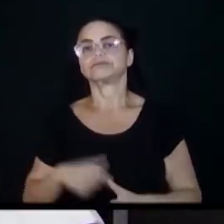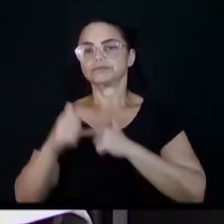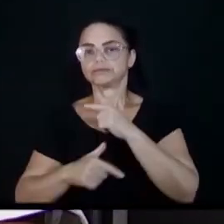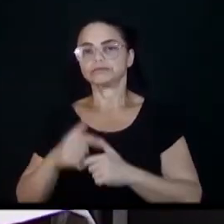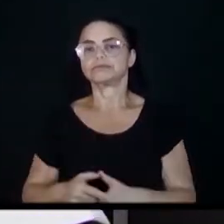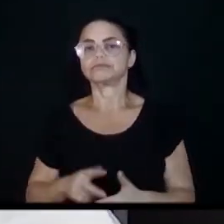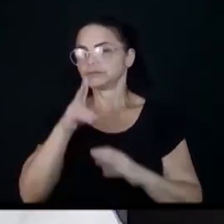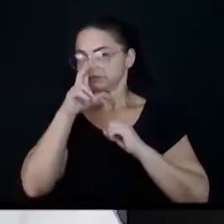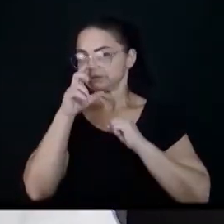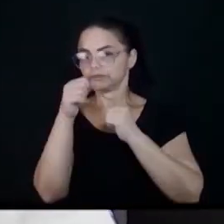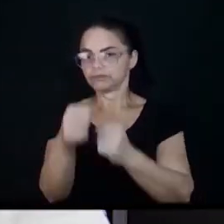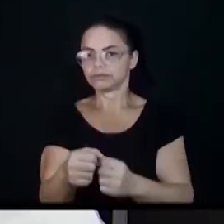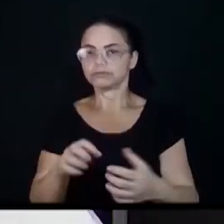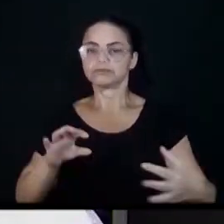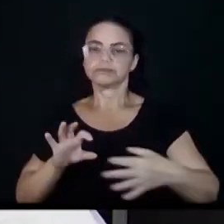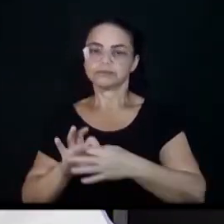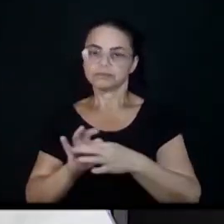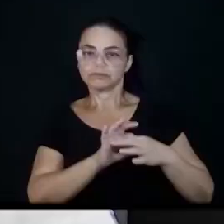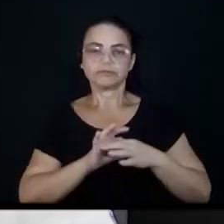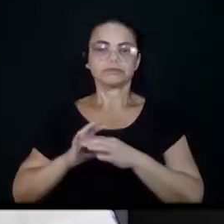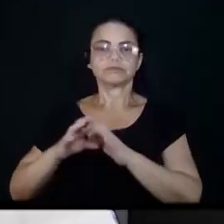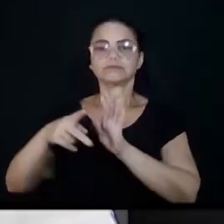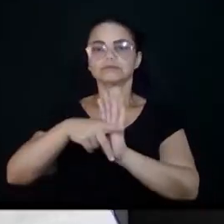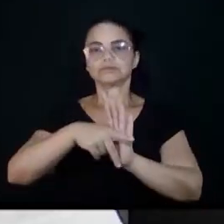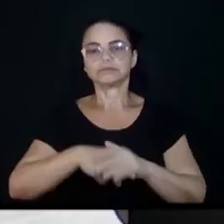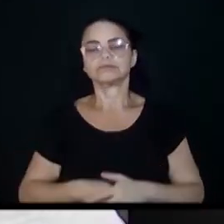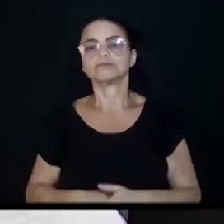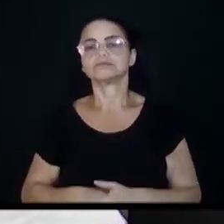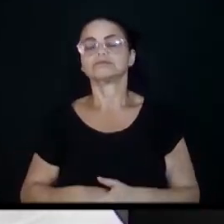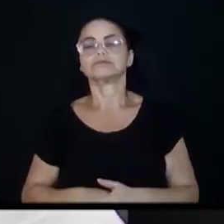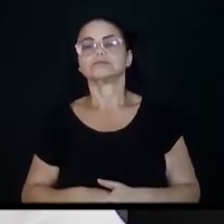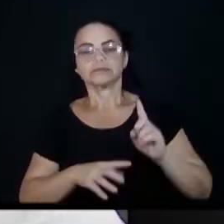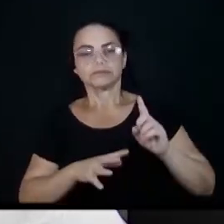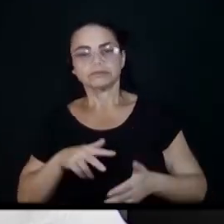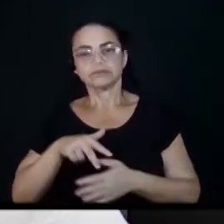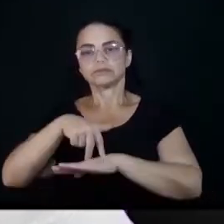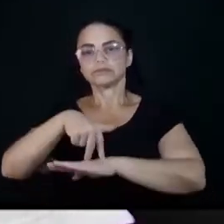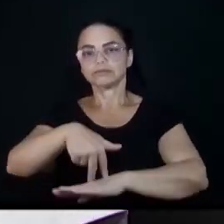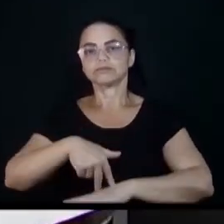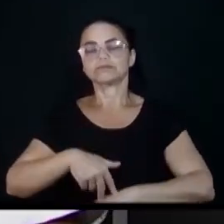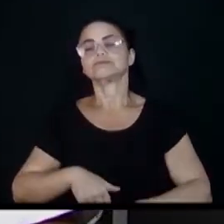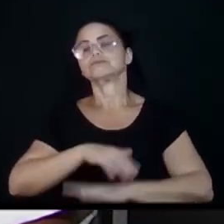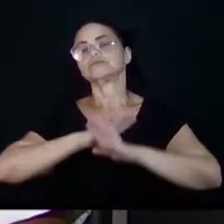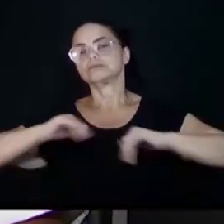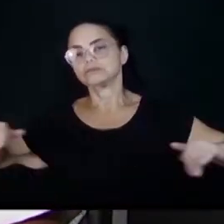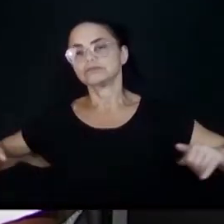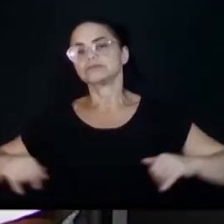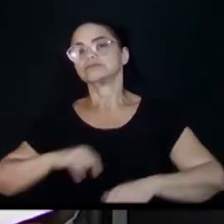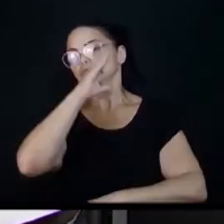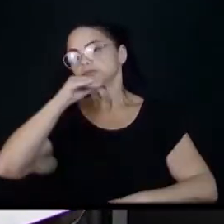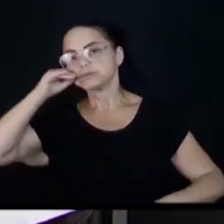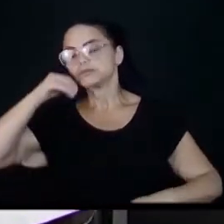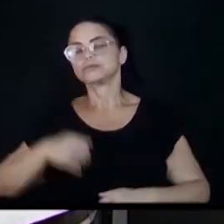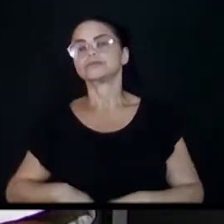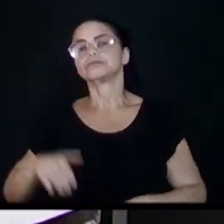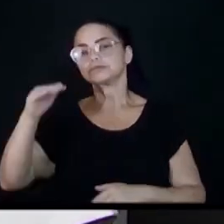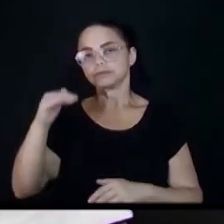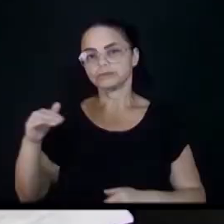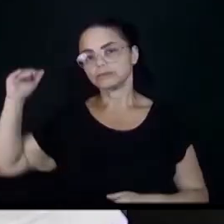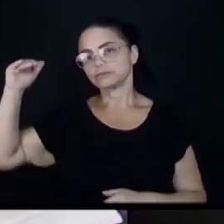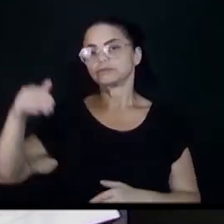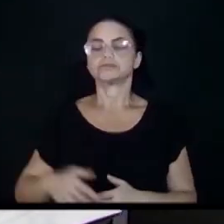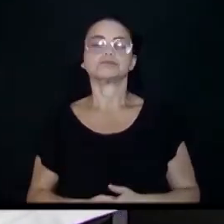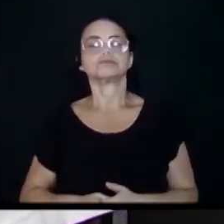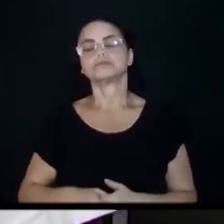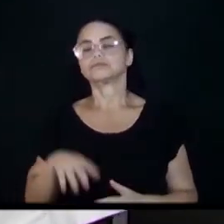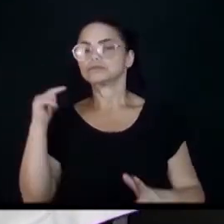vínculos, de pertencimento, né, de protagonismo das nossas crianças, adolescentes e adultos. Então, o nosso serviço, o